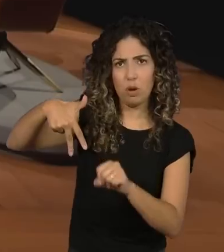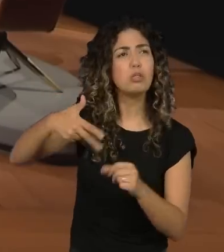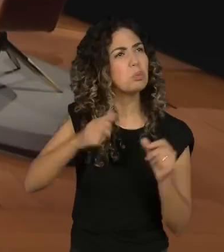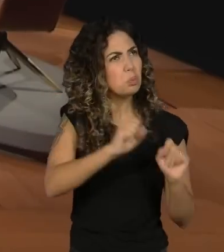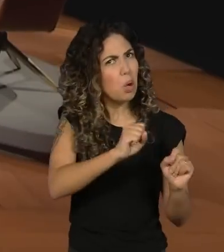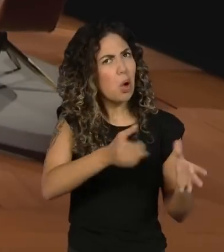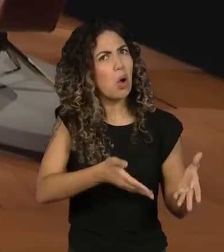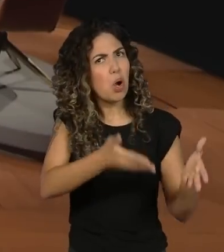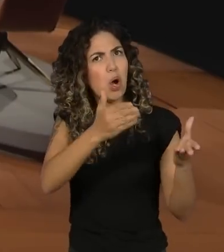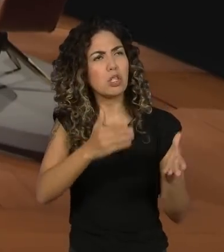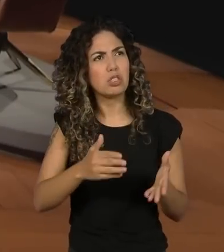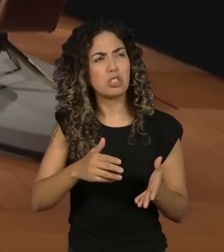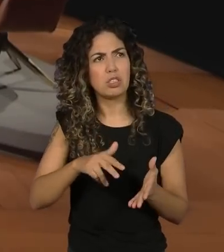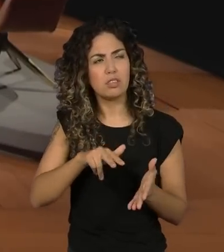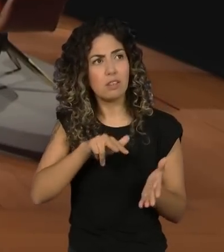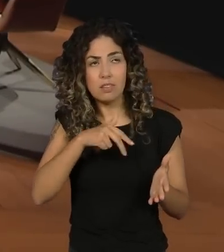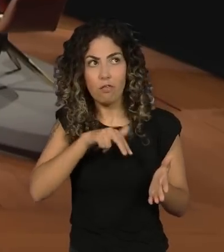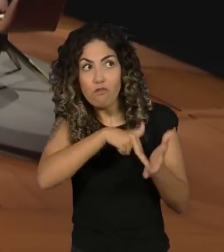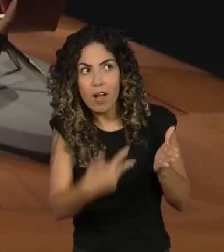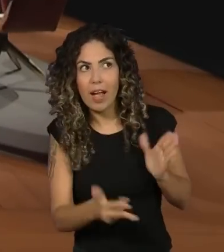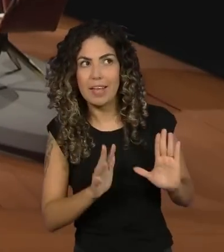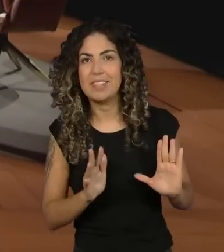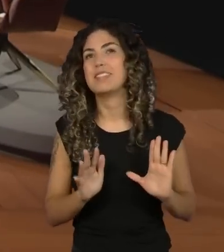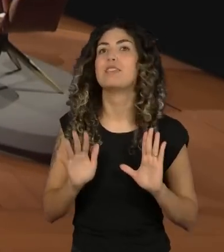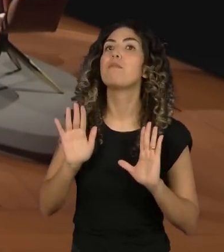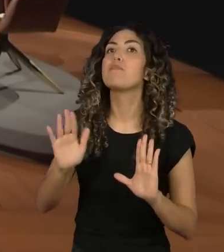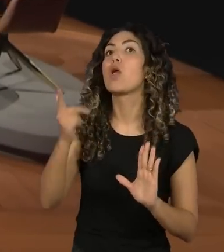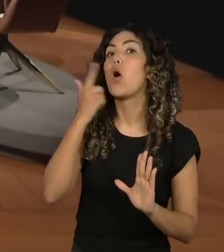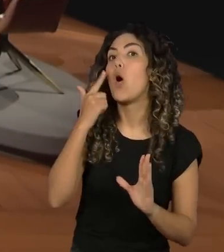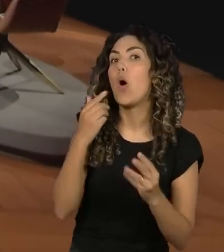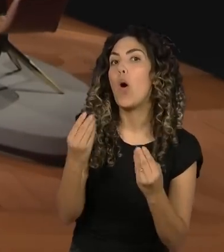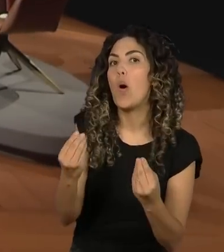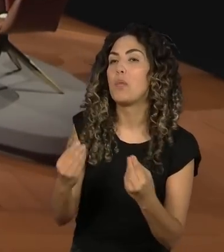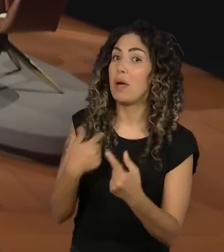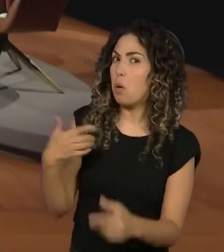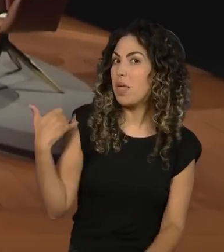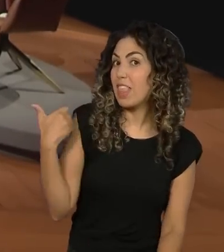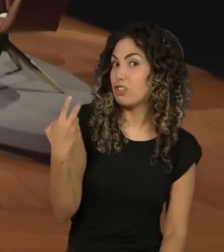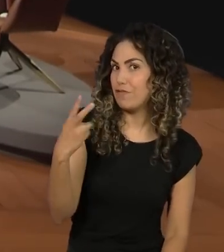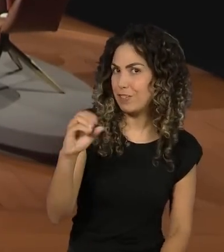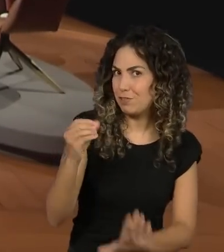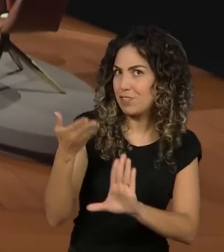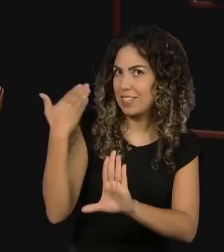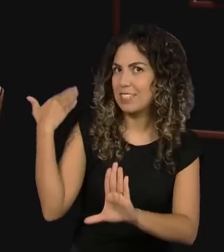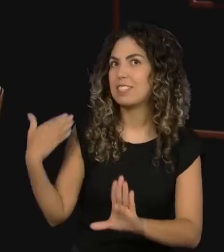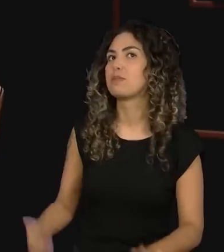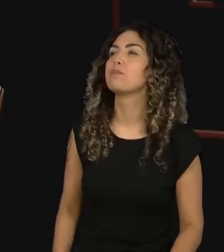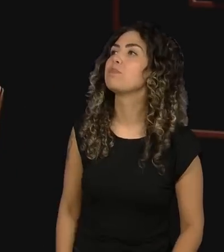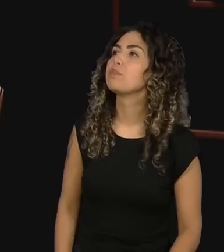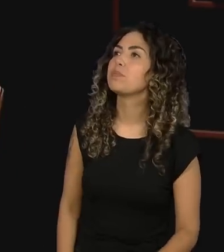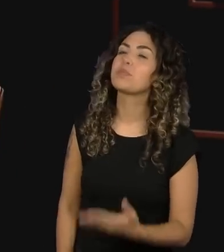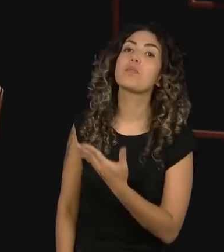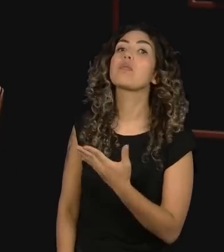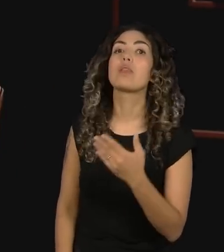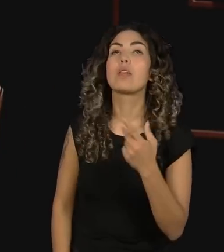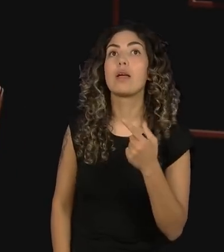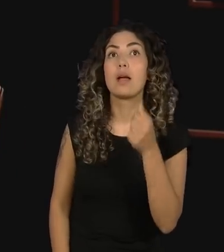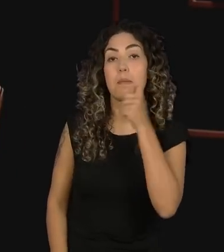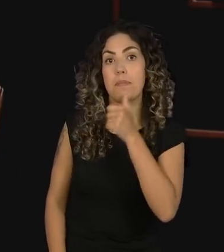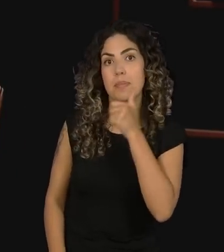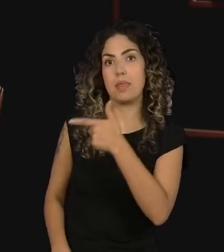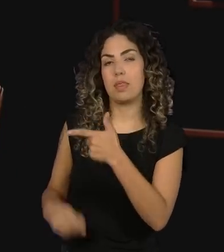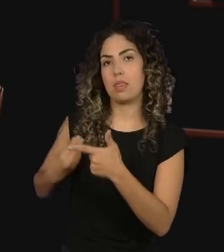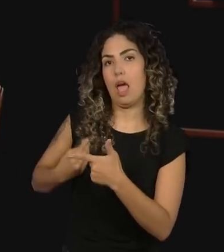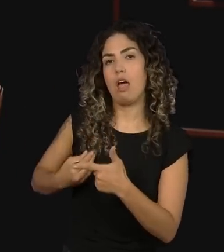Não vai cair não, né? A marca era assim. Eu tinha 20 anos, né? A marca estava assim, e olha, eu estava